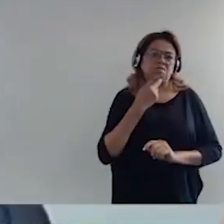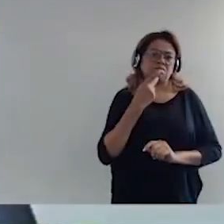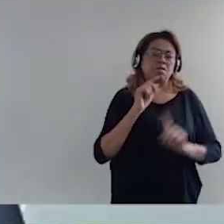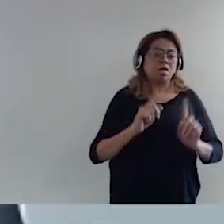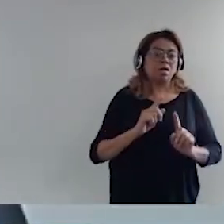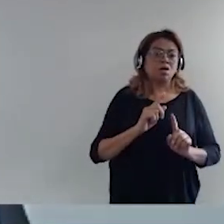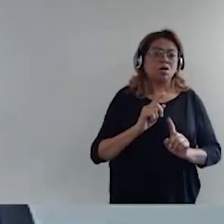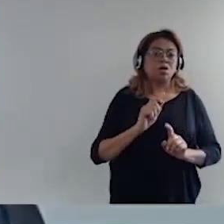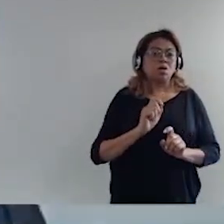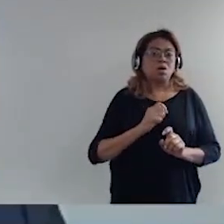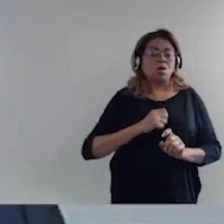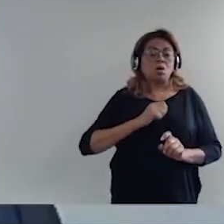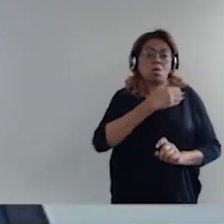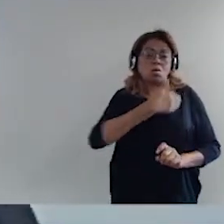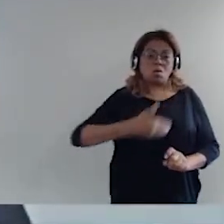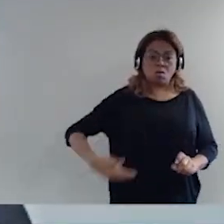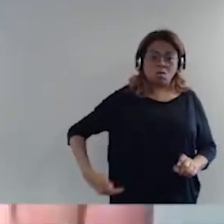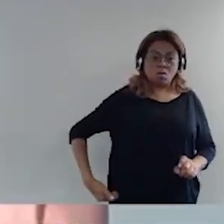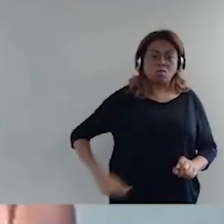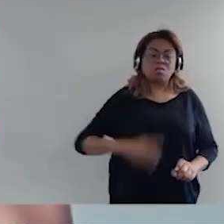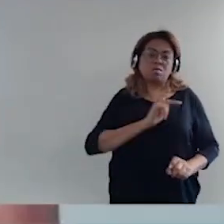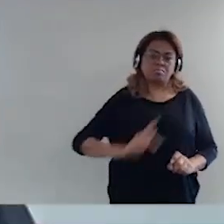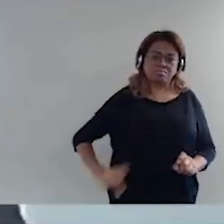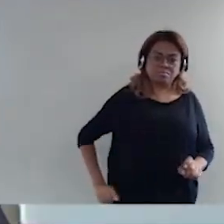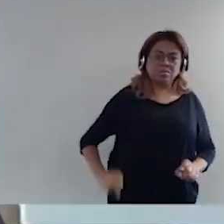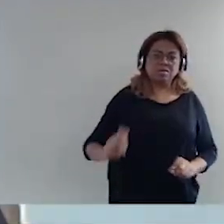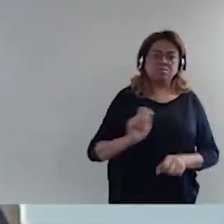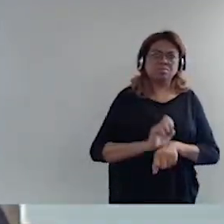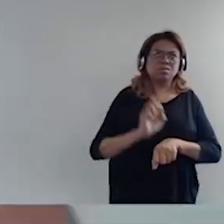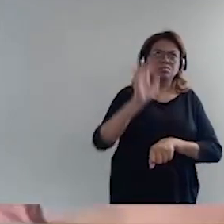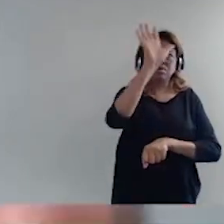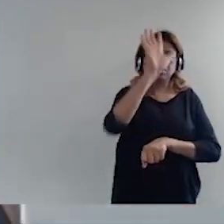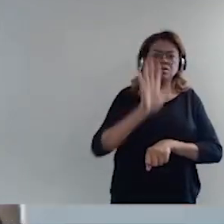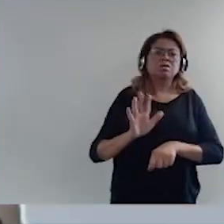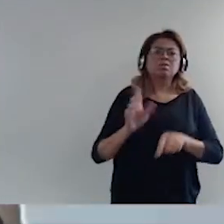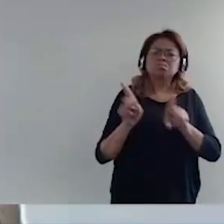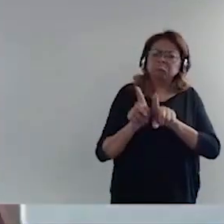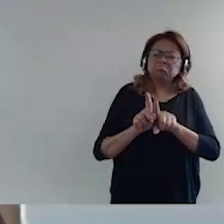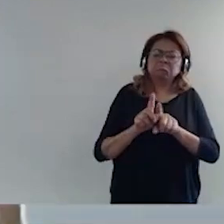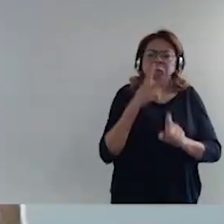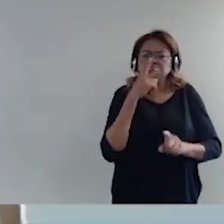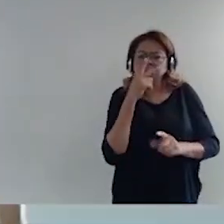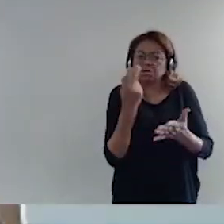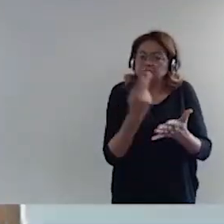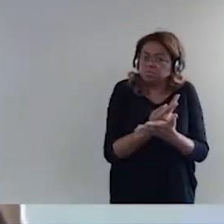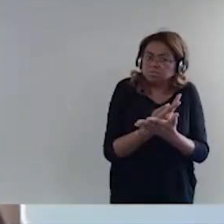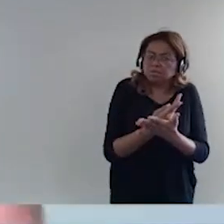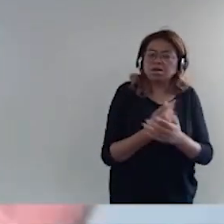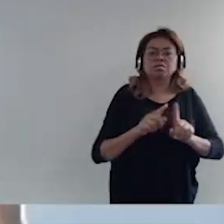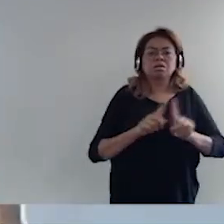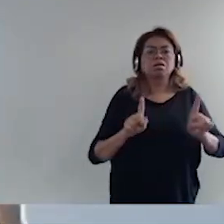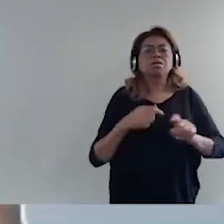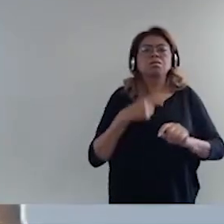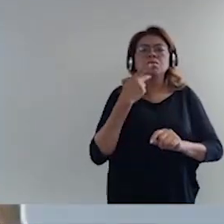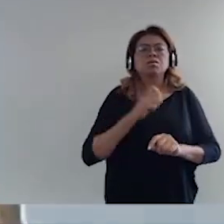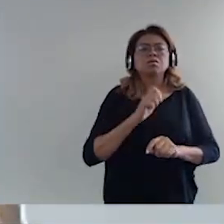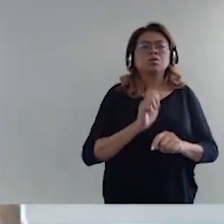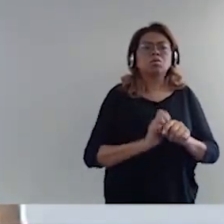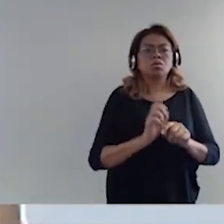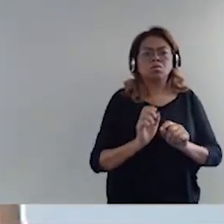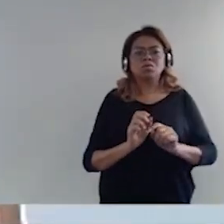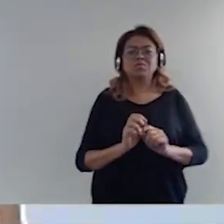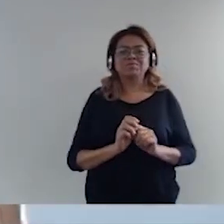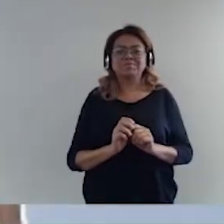federal está errado. Está errado. Está errado, completamente. Alguns estaduais também, municipais também, mas o federal, que é um